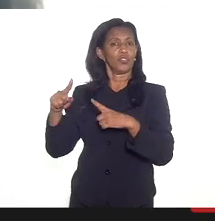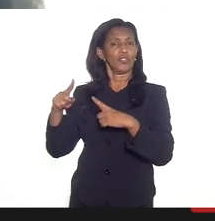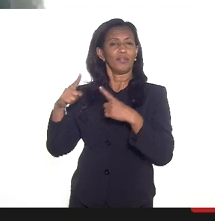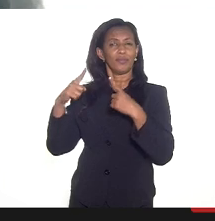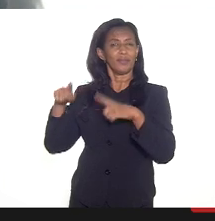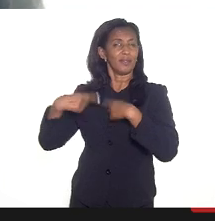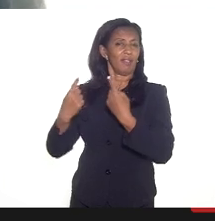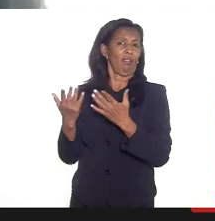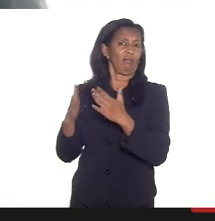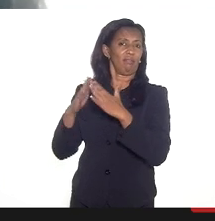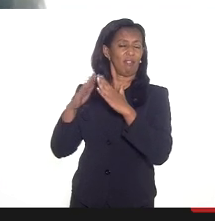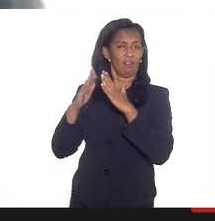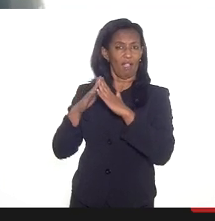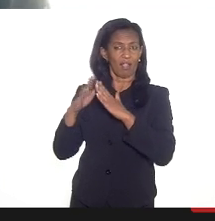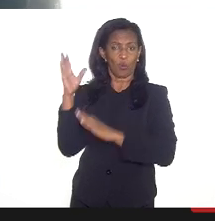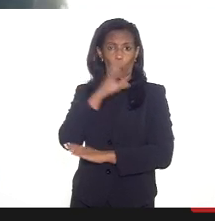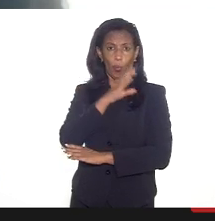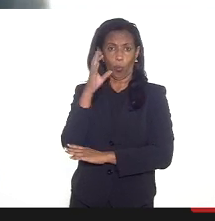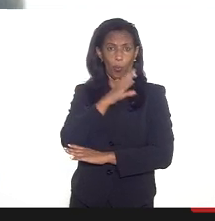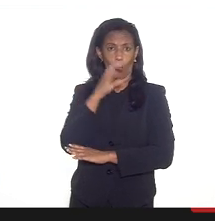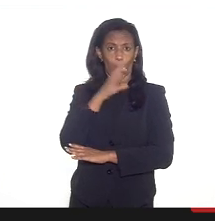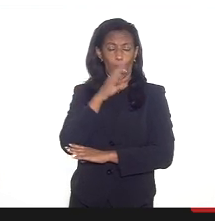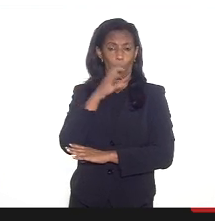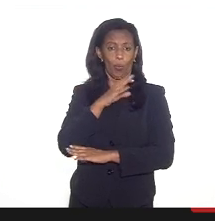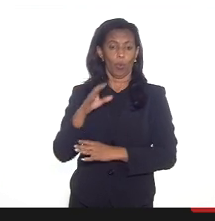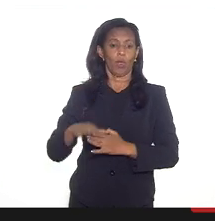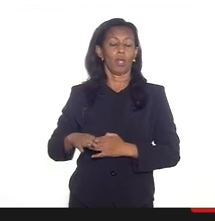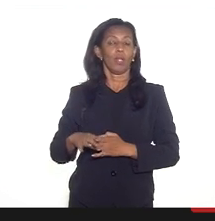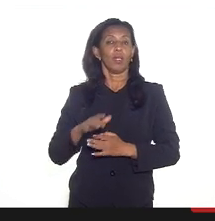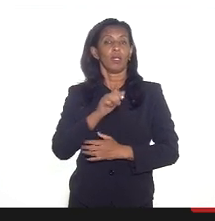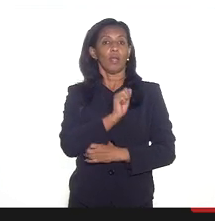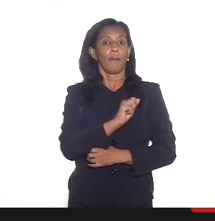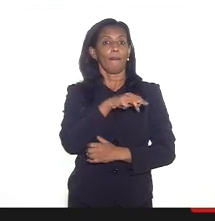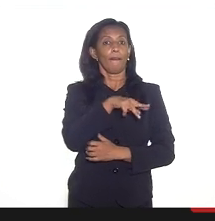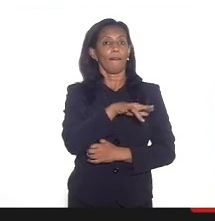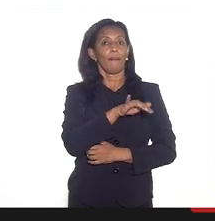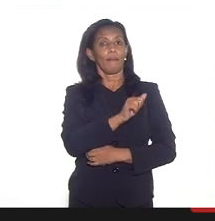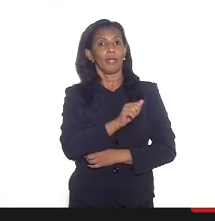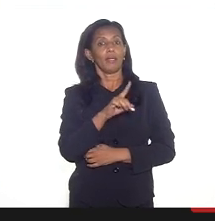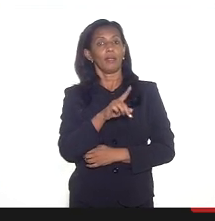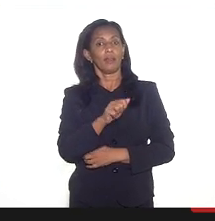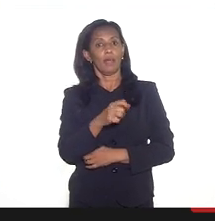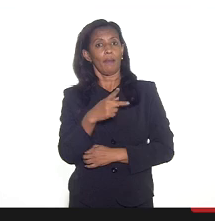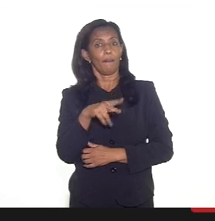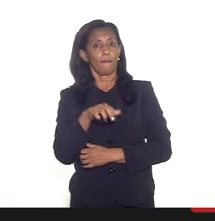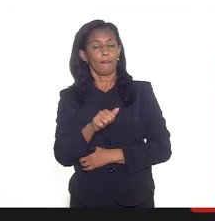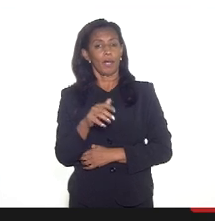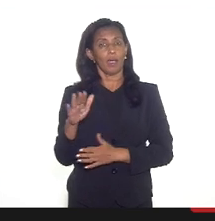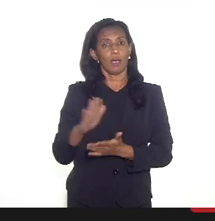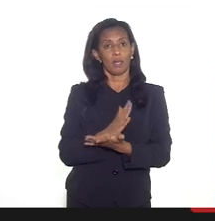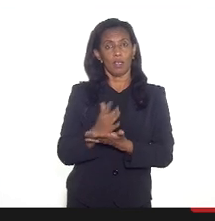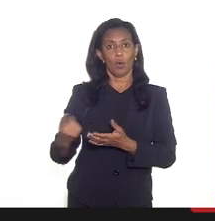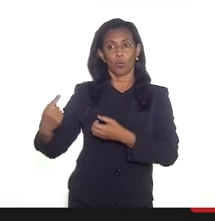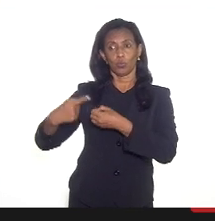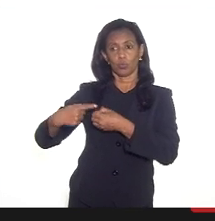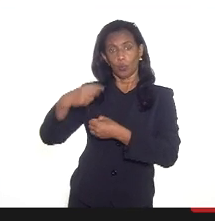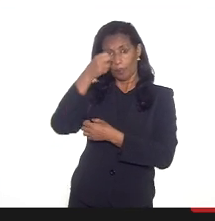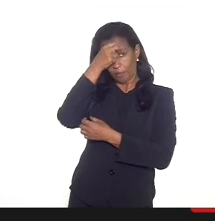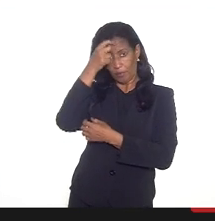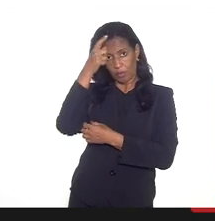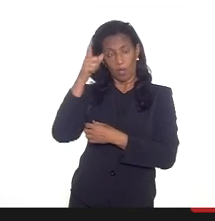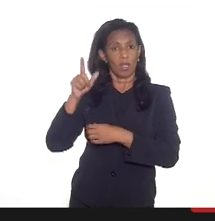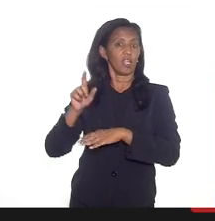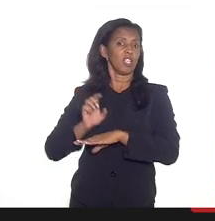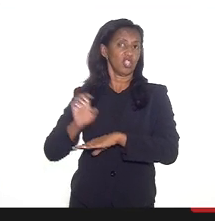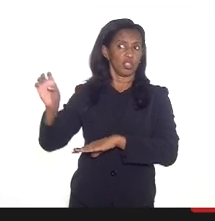principalmente um benefício emergencial nos moldes do aluguel Maria da Penha, que já foi aprovado em alguns municípios e em outros estados